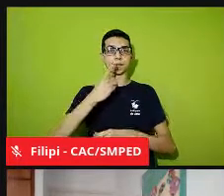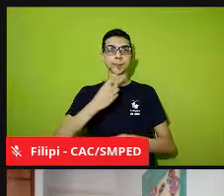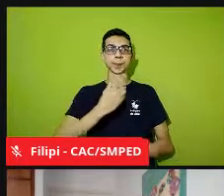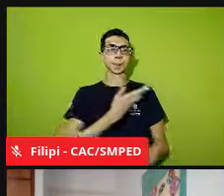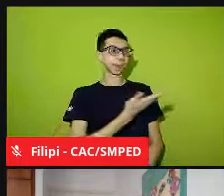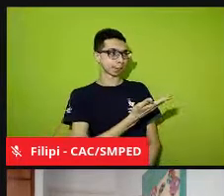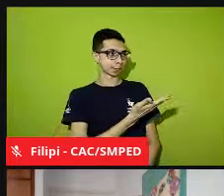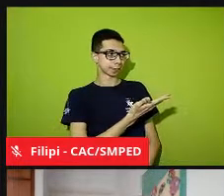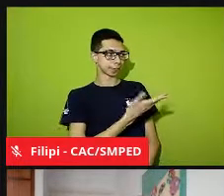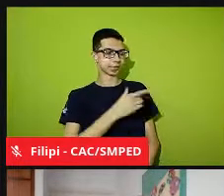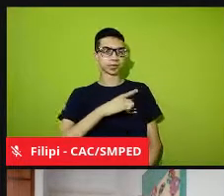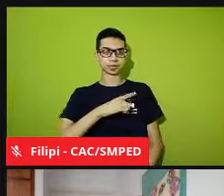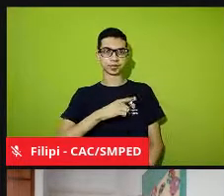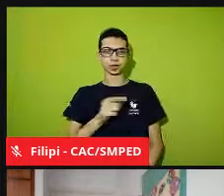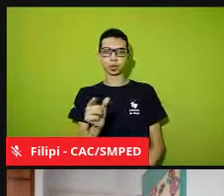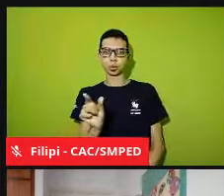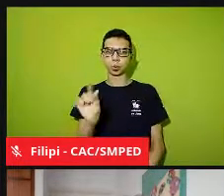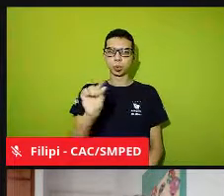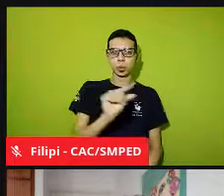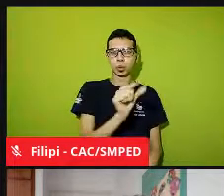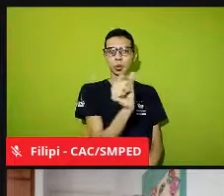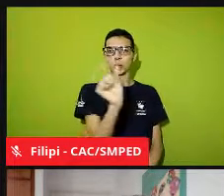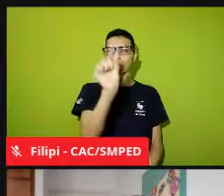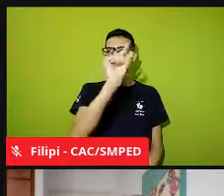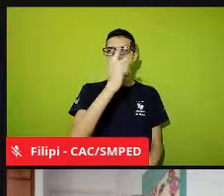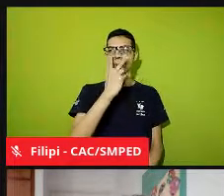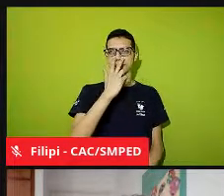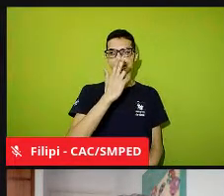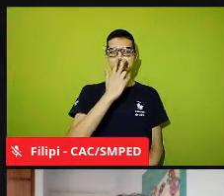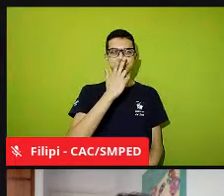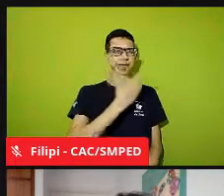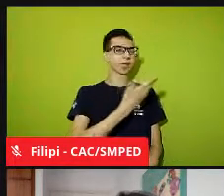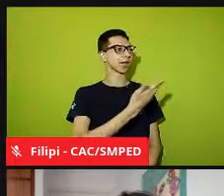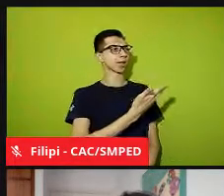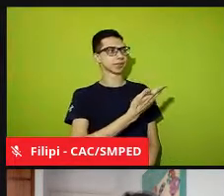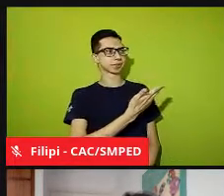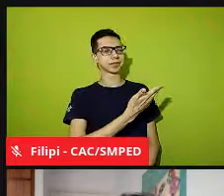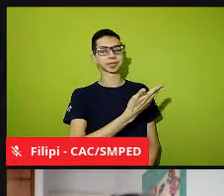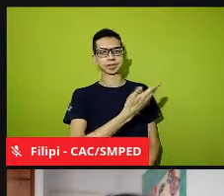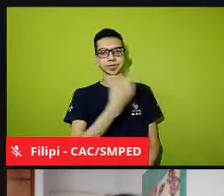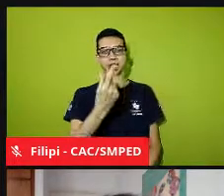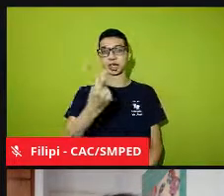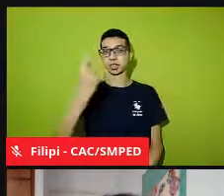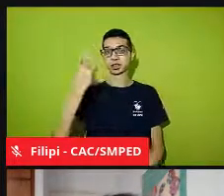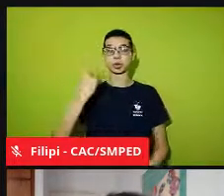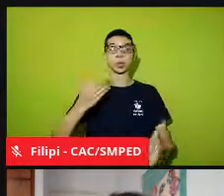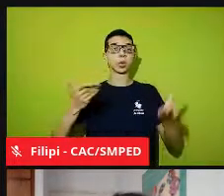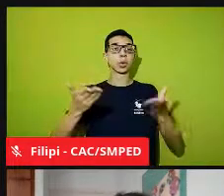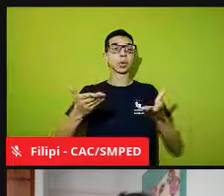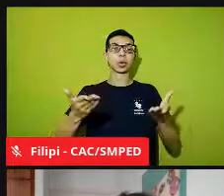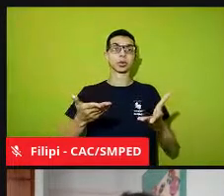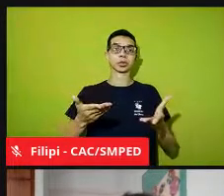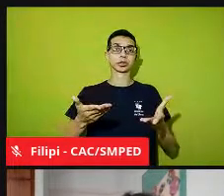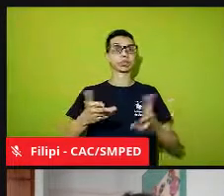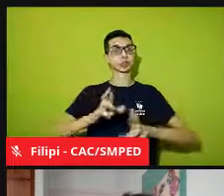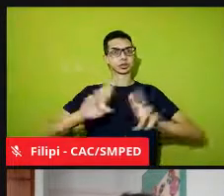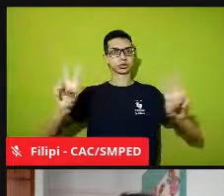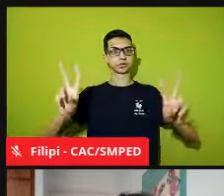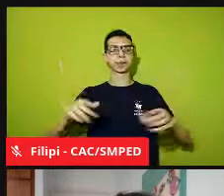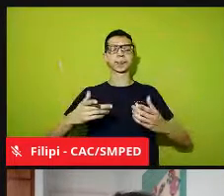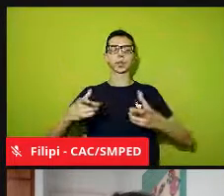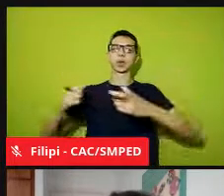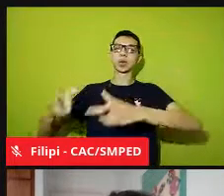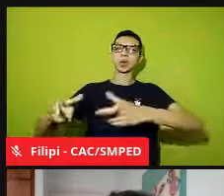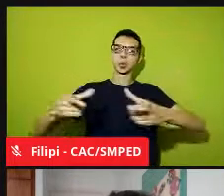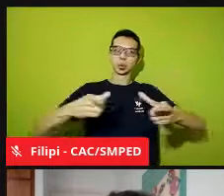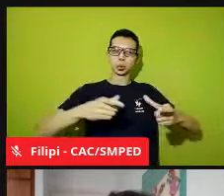essa curva, ele era muito mais curvo, né, do que o rio hoje, e esses terrenos eles foram ocupados ao